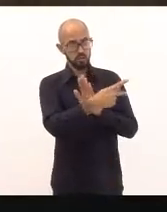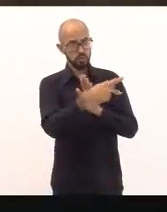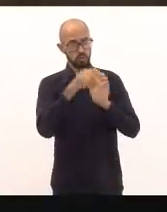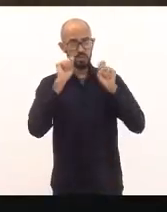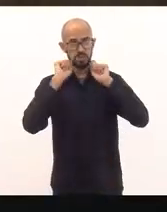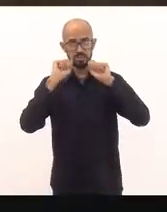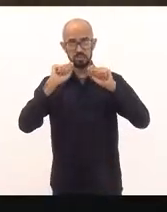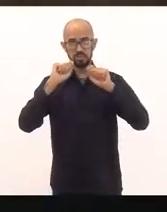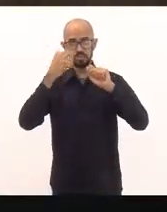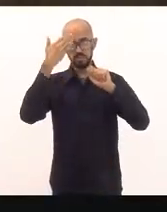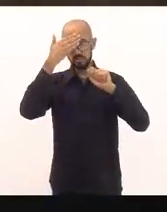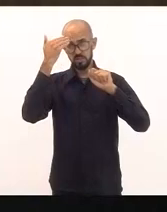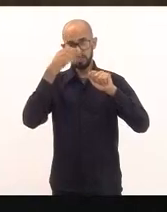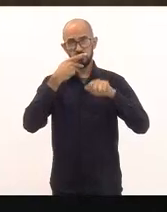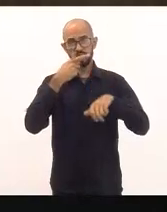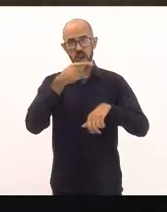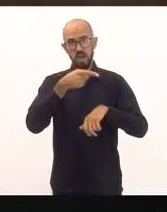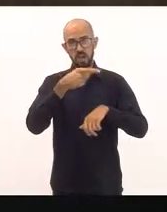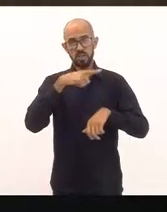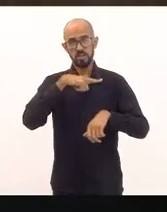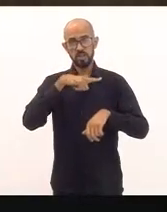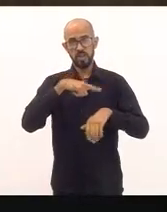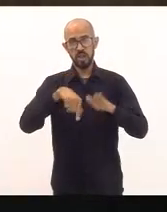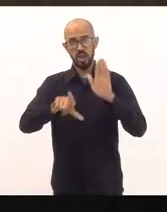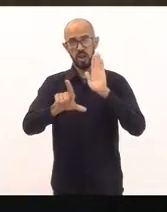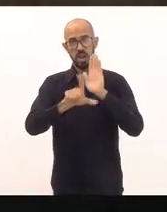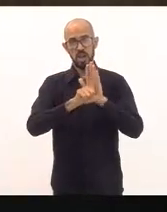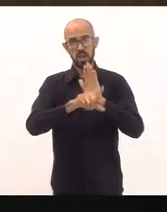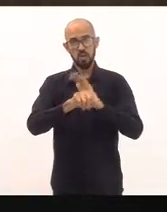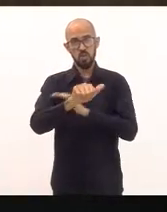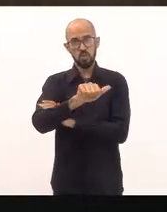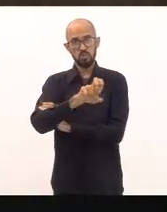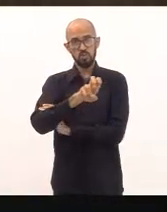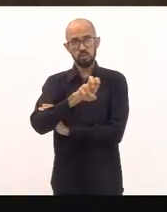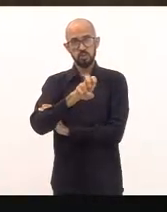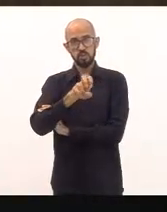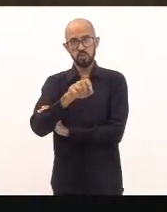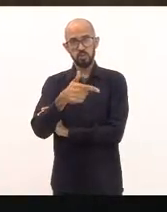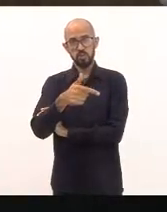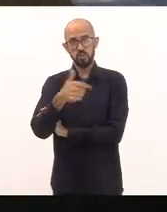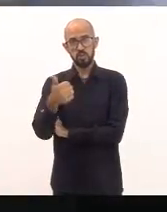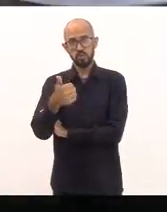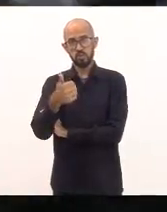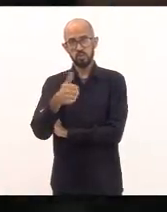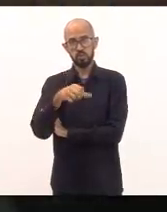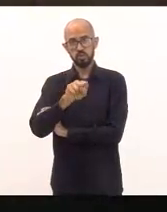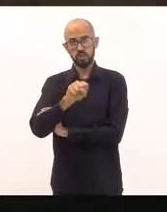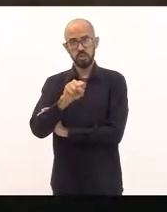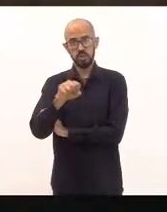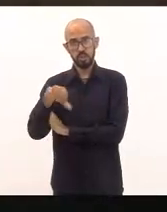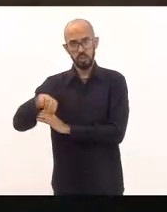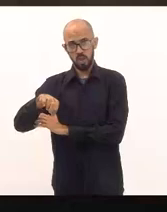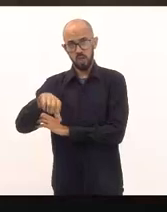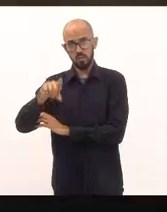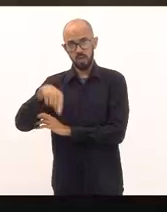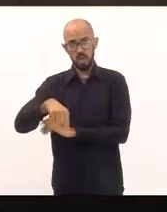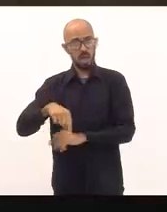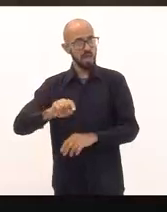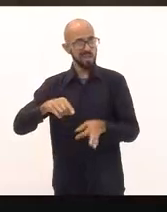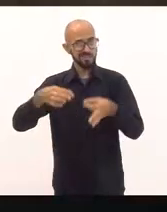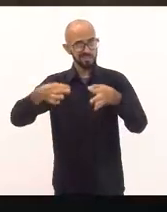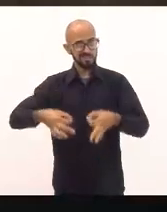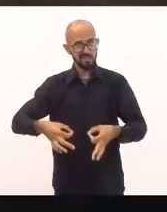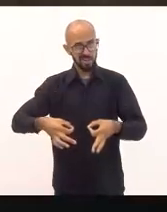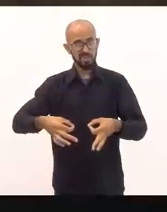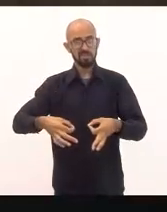de lhe dizer. A lei 1521 de 89, ela é precisa no